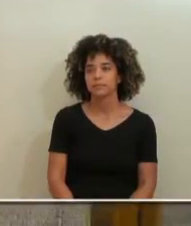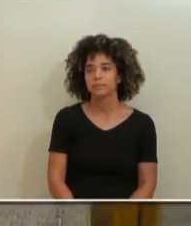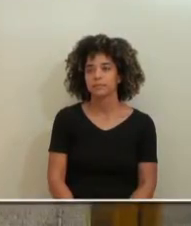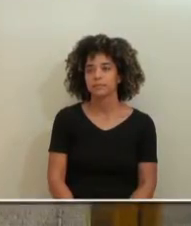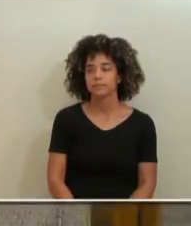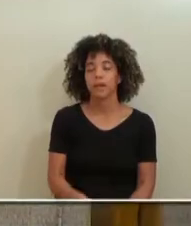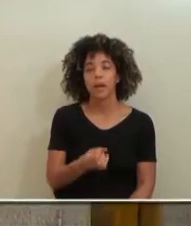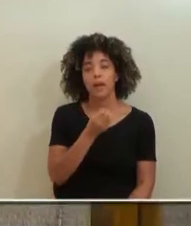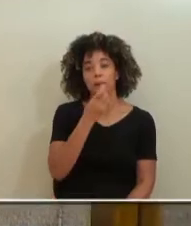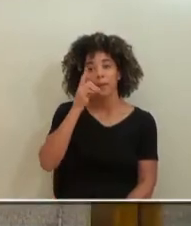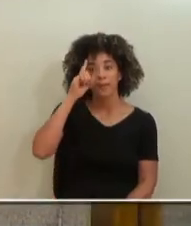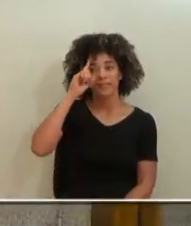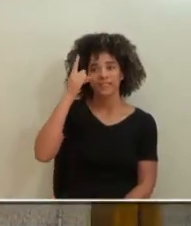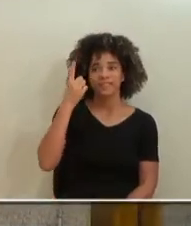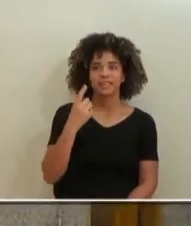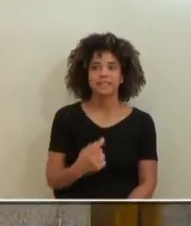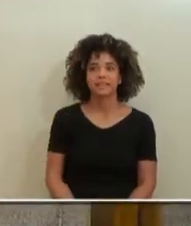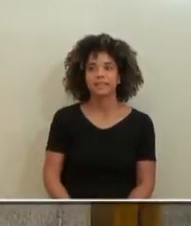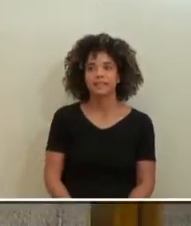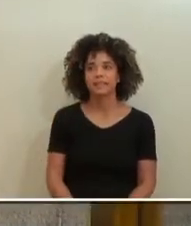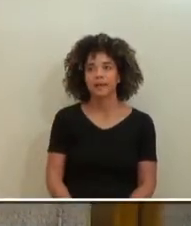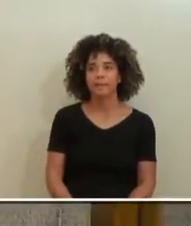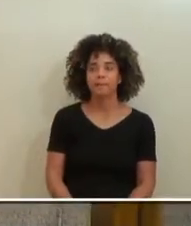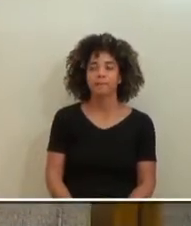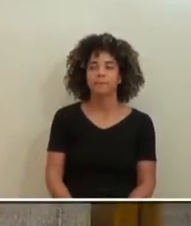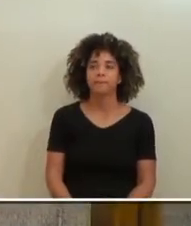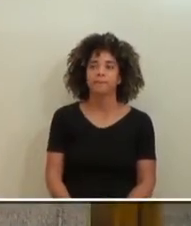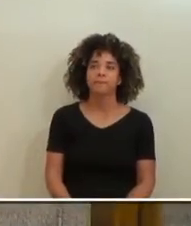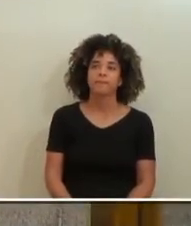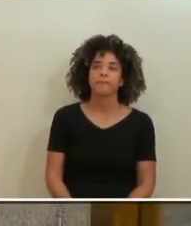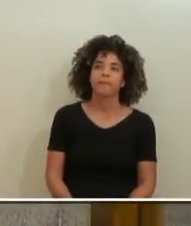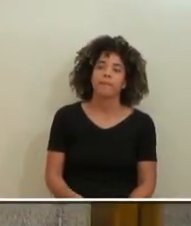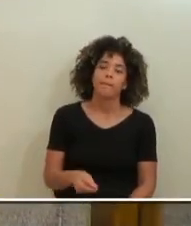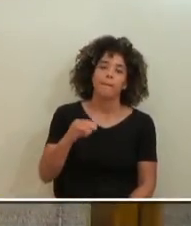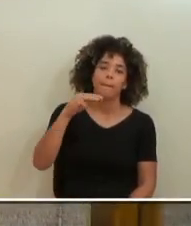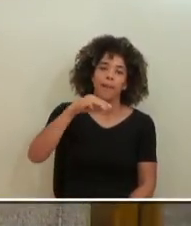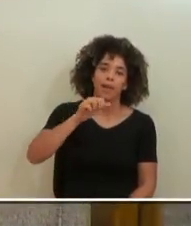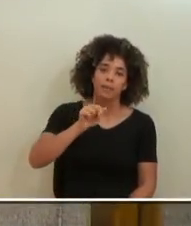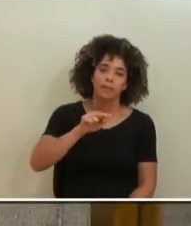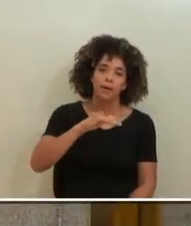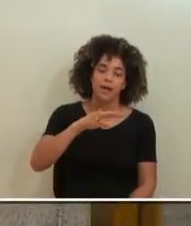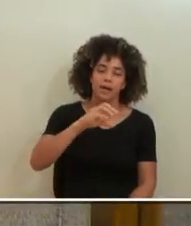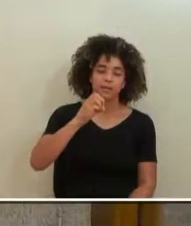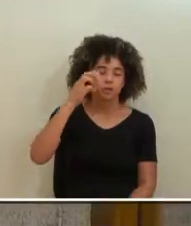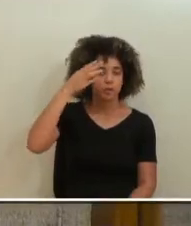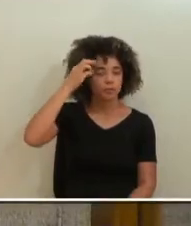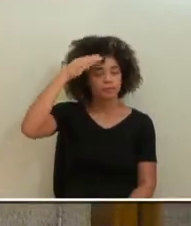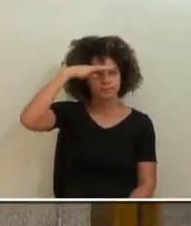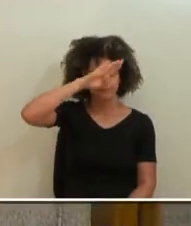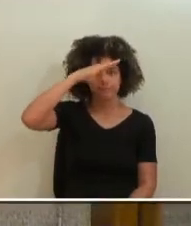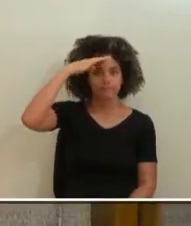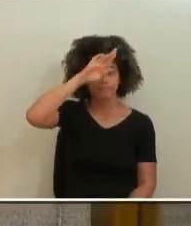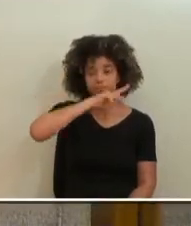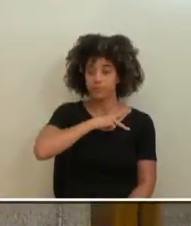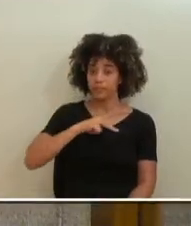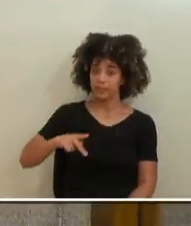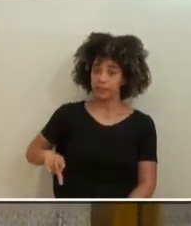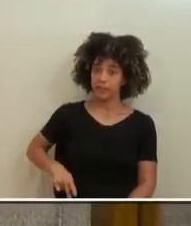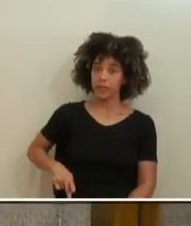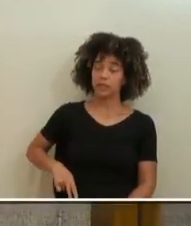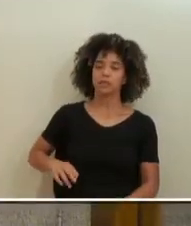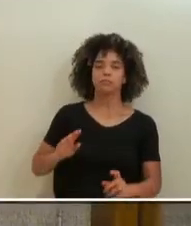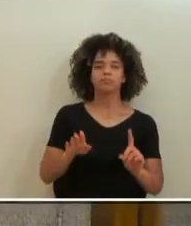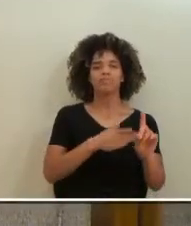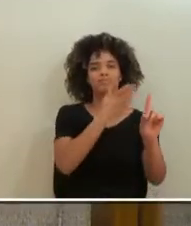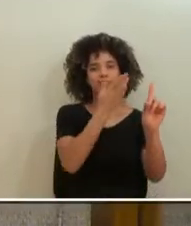Bom dia a todos. Excelentíssimo senhor Márcio Rosa, presidente dessa sessão solene, em nome do...